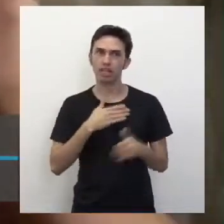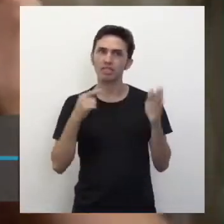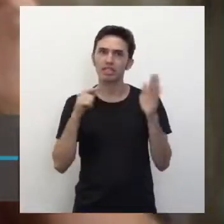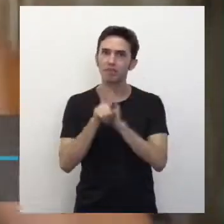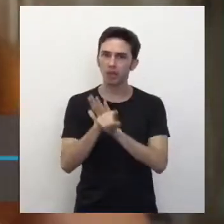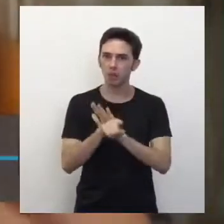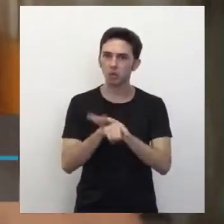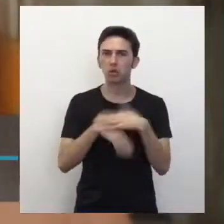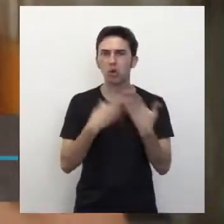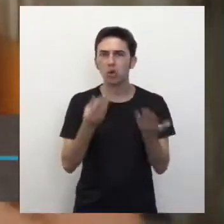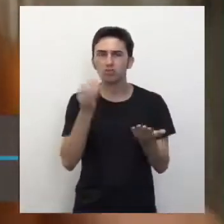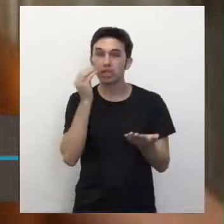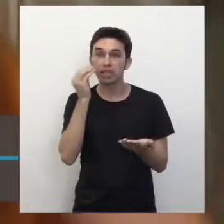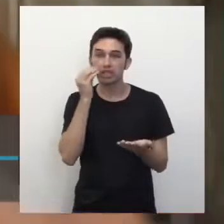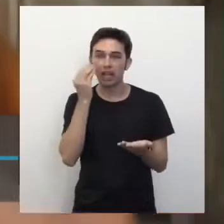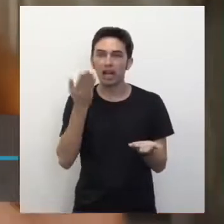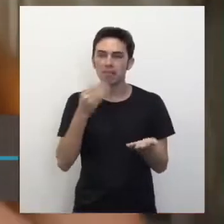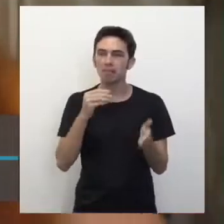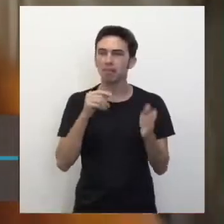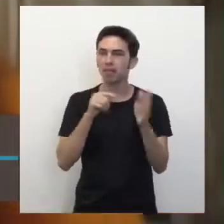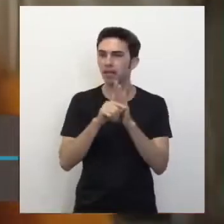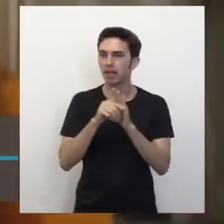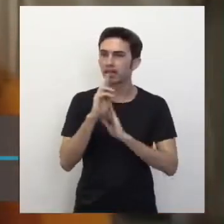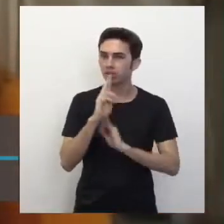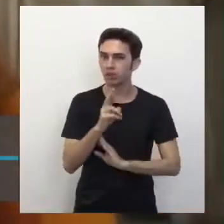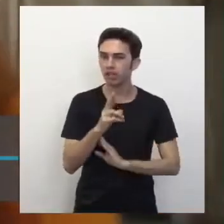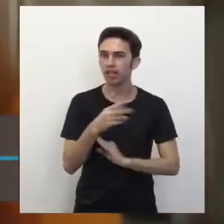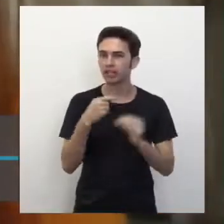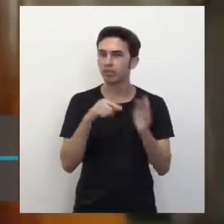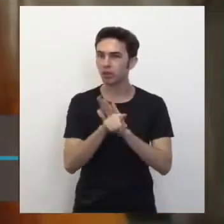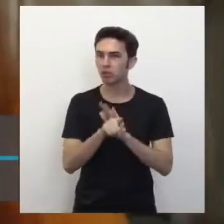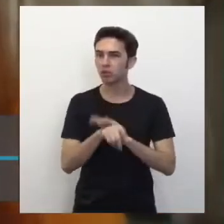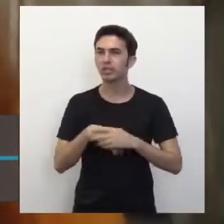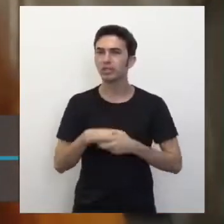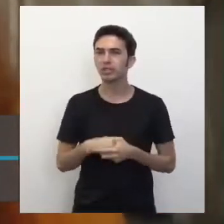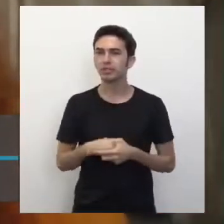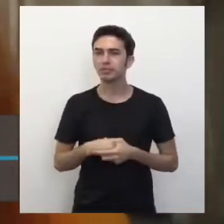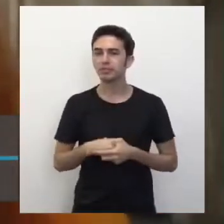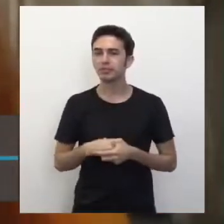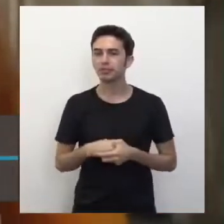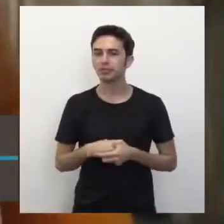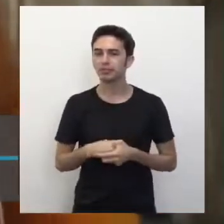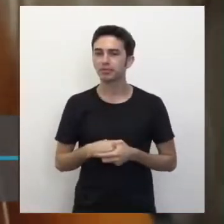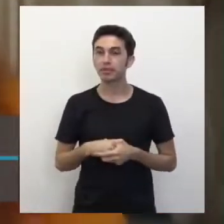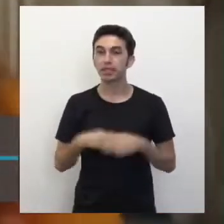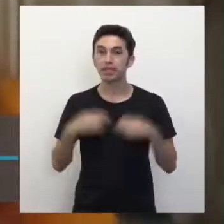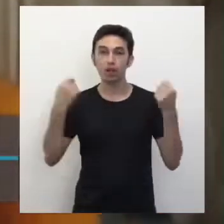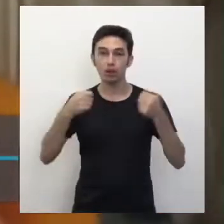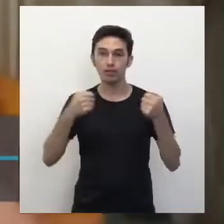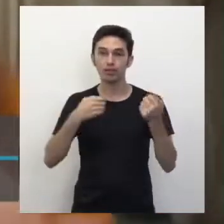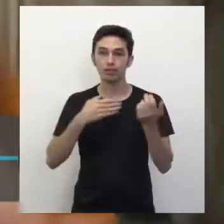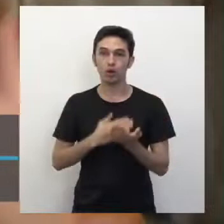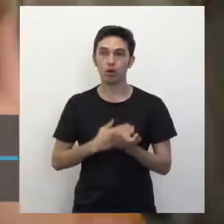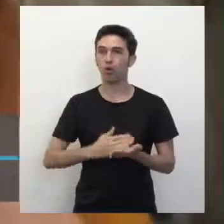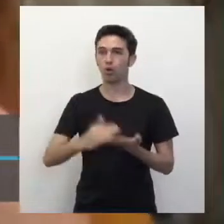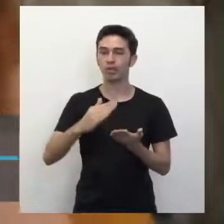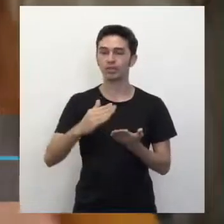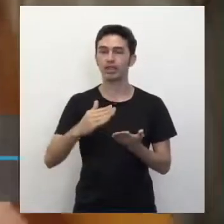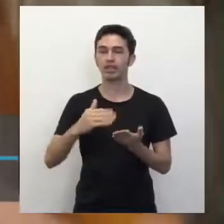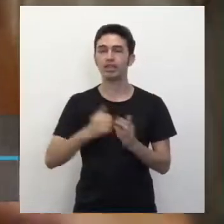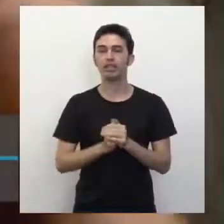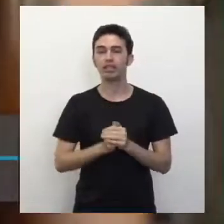ou pelo menos ensejar, tentar, né, responder essas perguntas que me fazem, eu preciso partir de uma